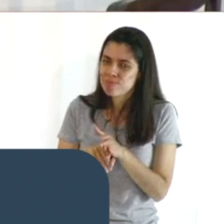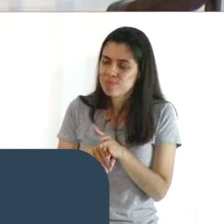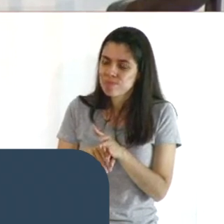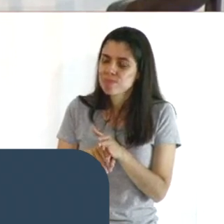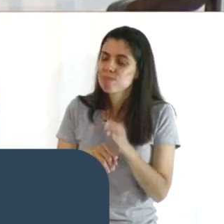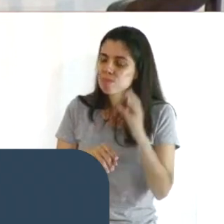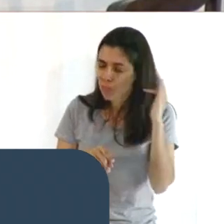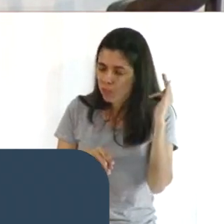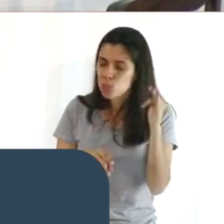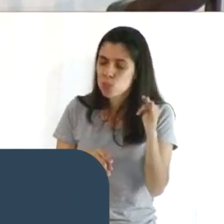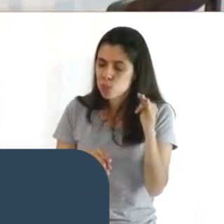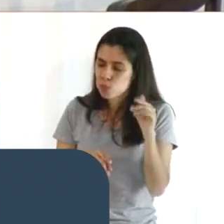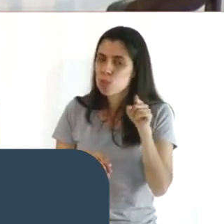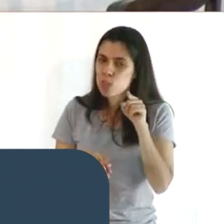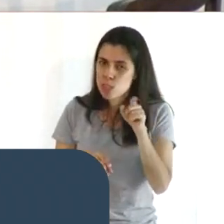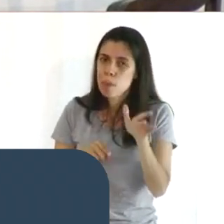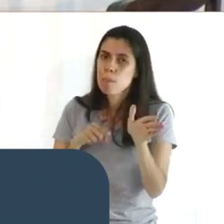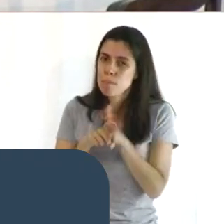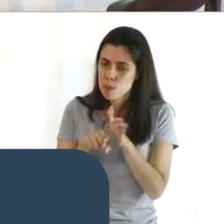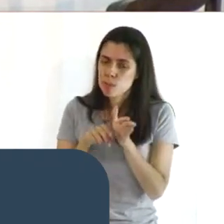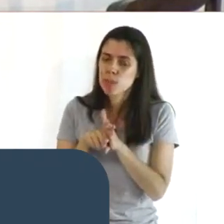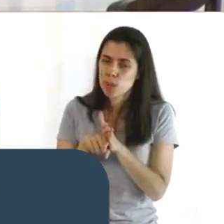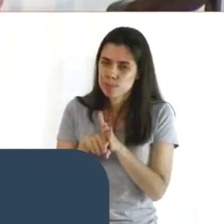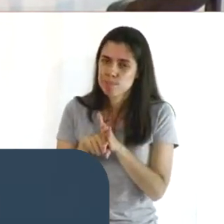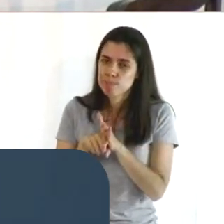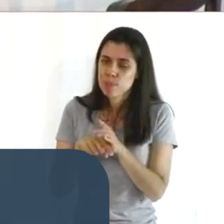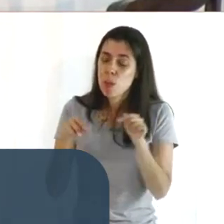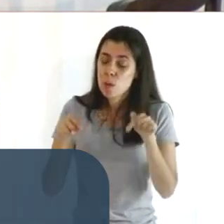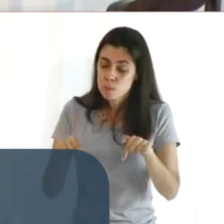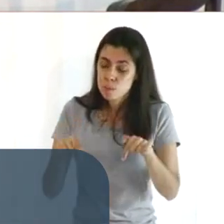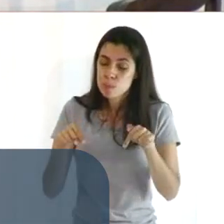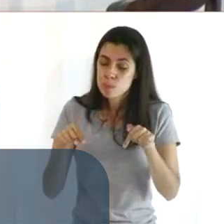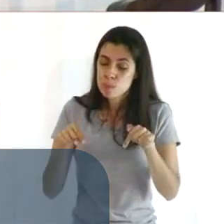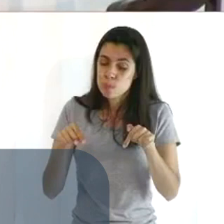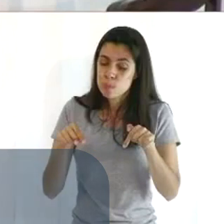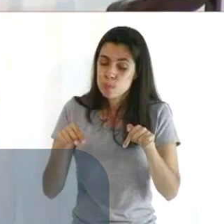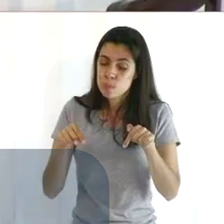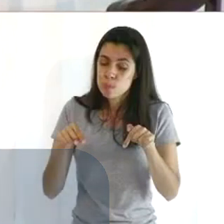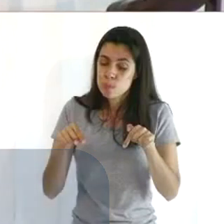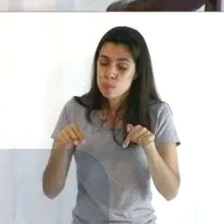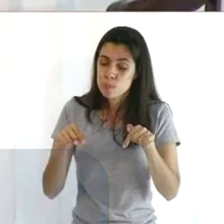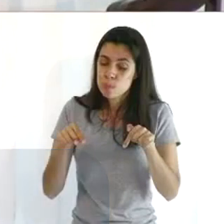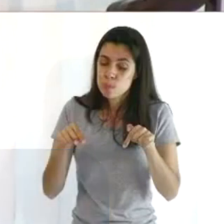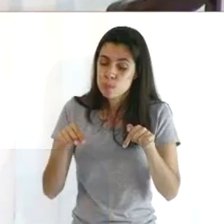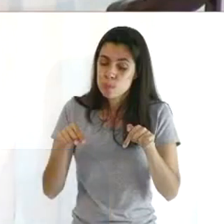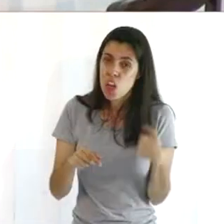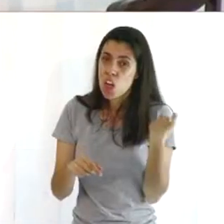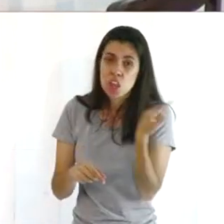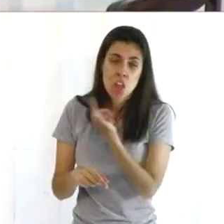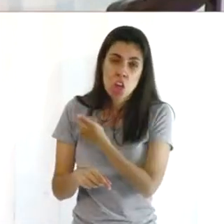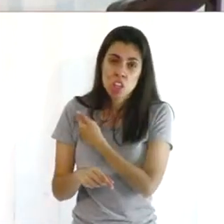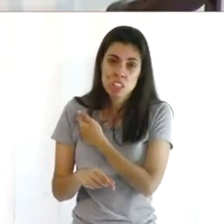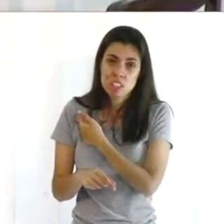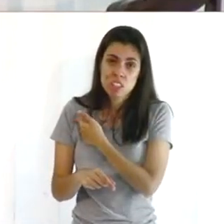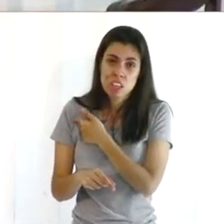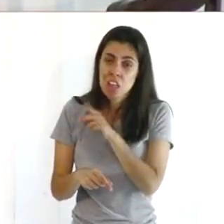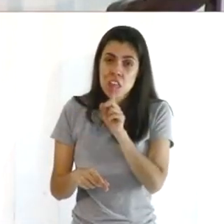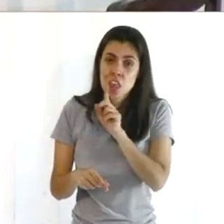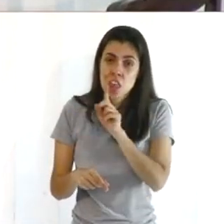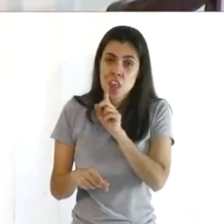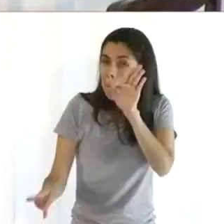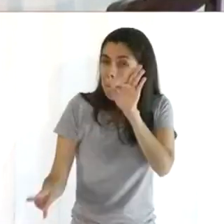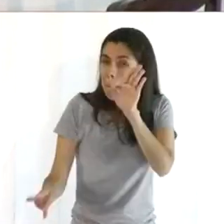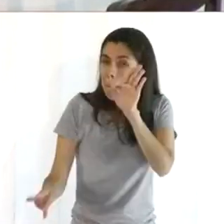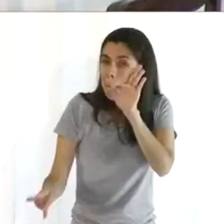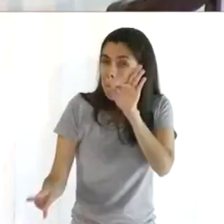não somos daqui, nós somos forasteiros, nós estamos peregrinando, aguardando a volta gloriosa de Jesus, ou Ele nos chamar à